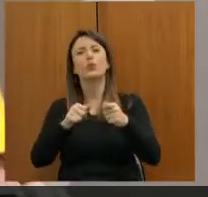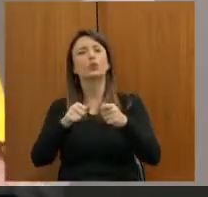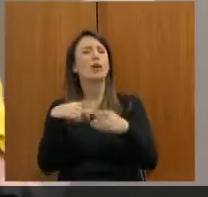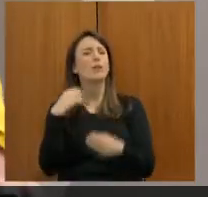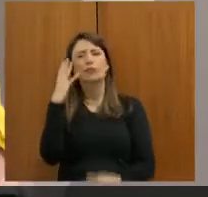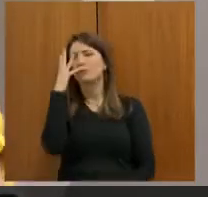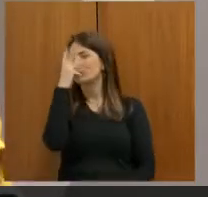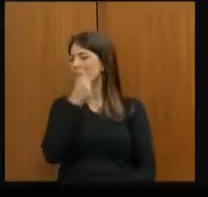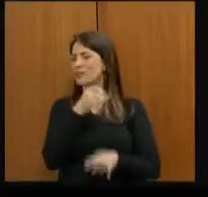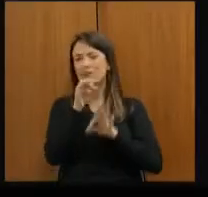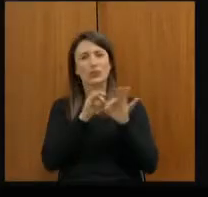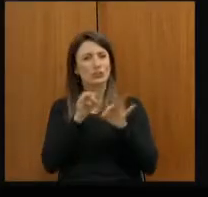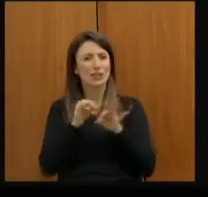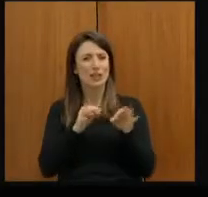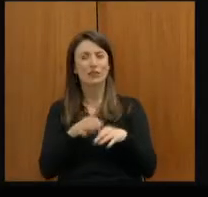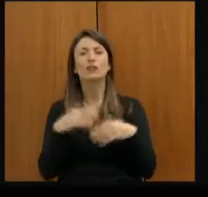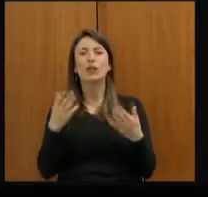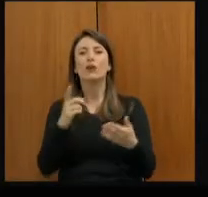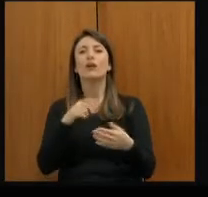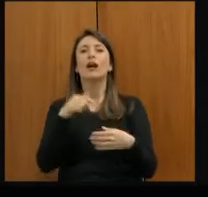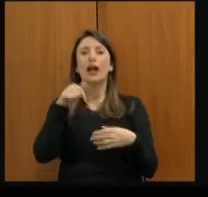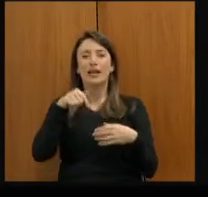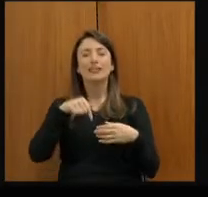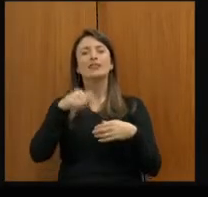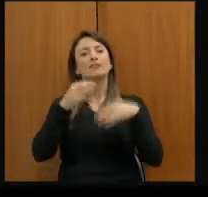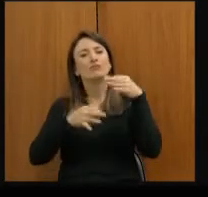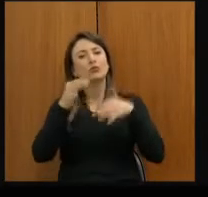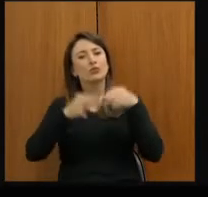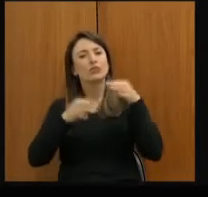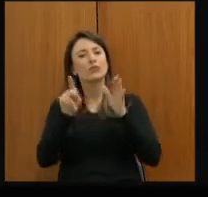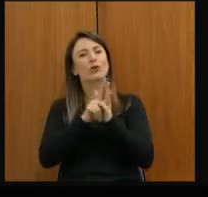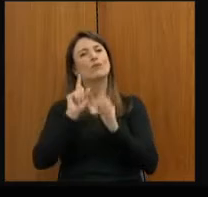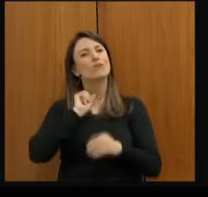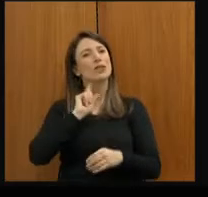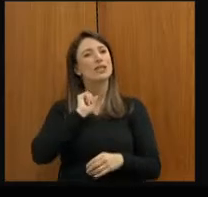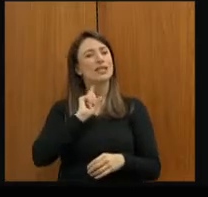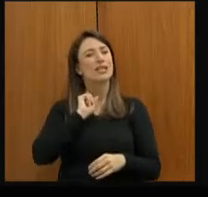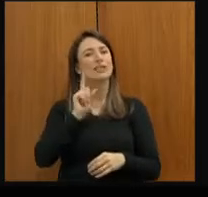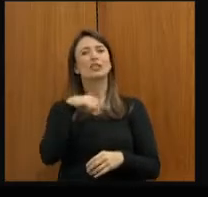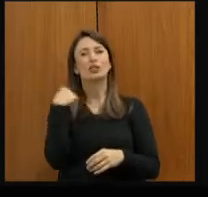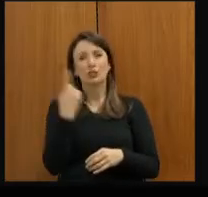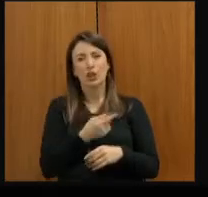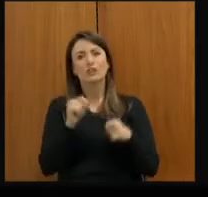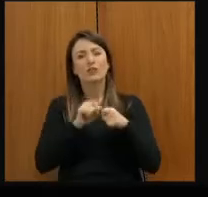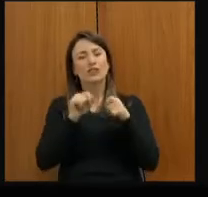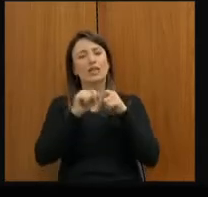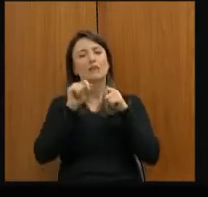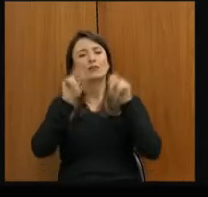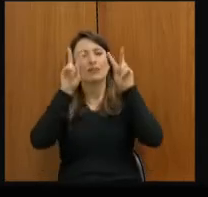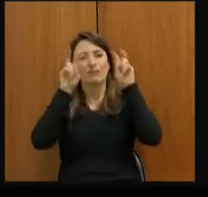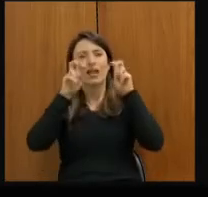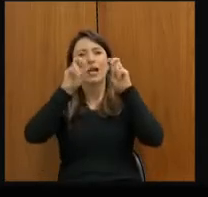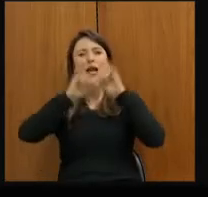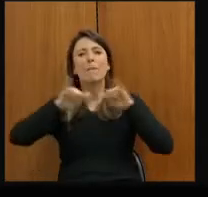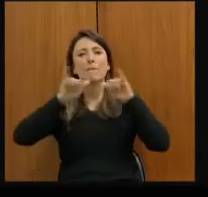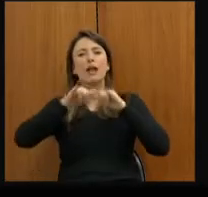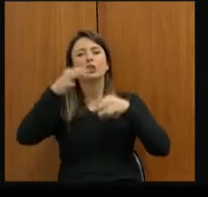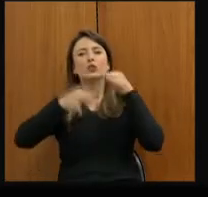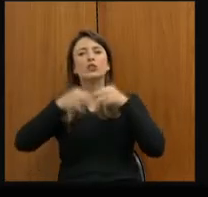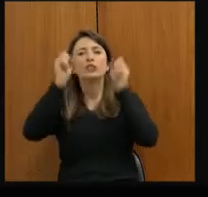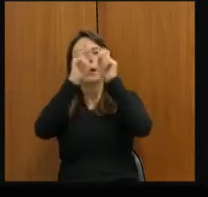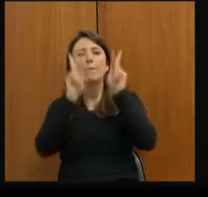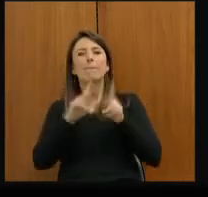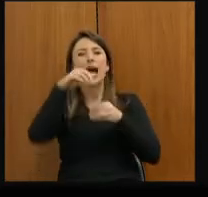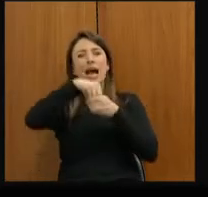bonito nós somos adeptos então Tribunal de Justiça de Minas a campanha da Justiça pela paz em casa que acontece três vezes